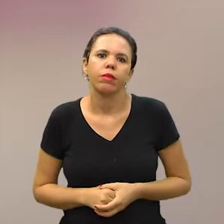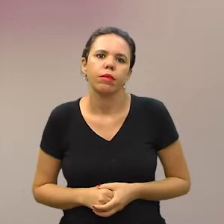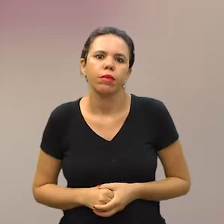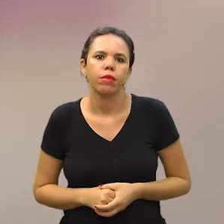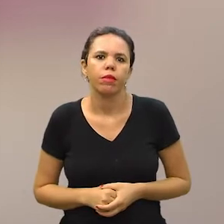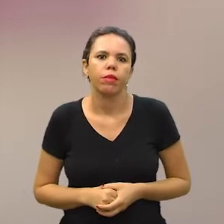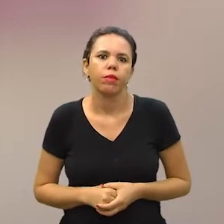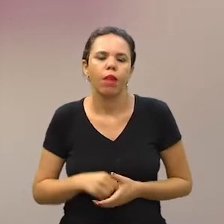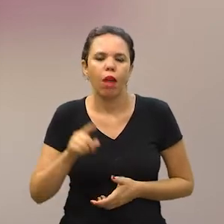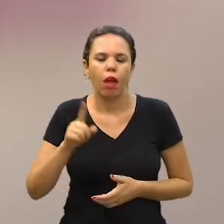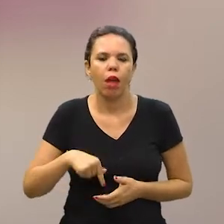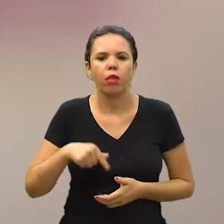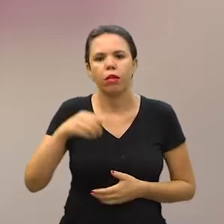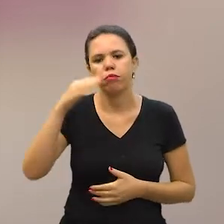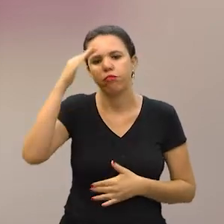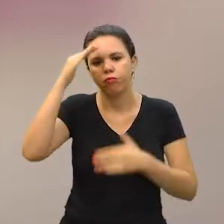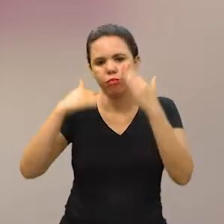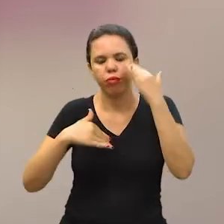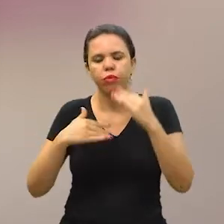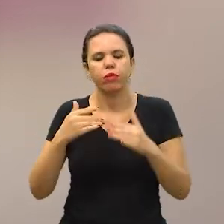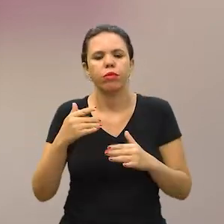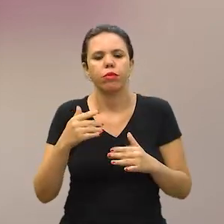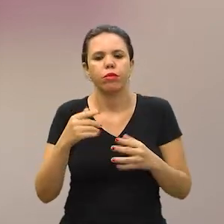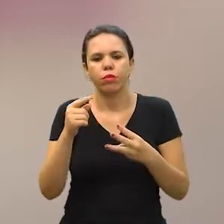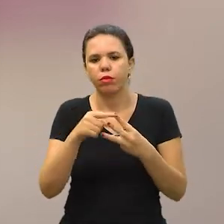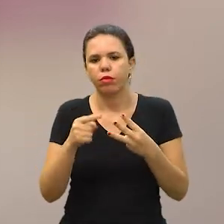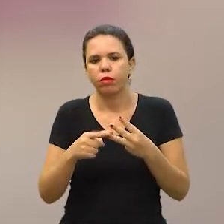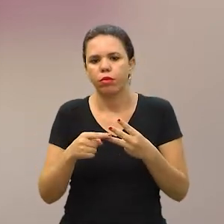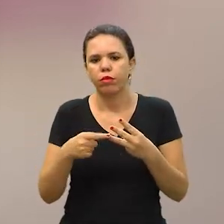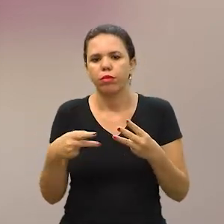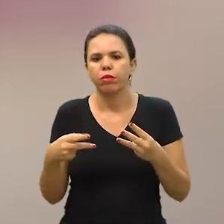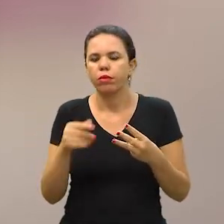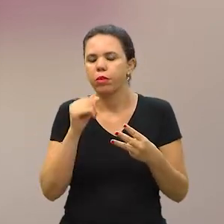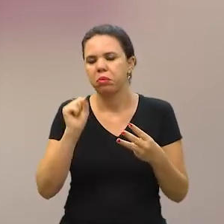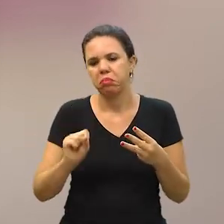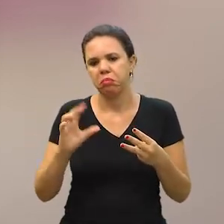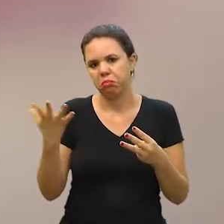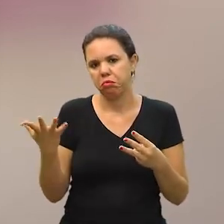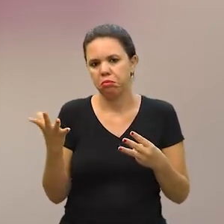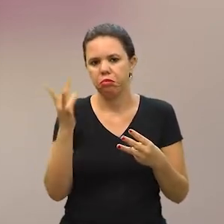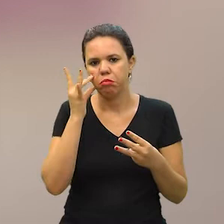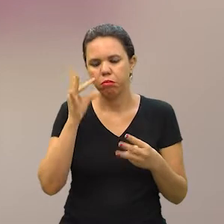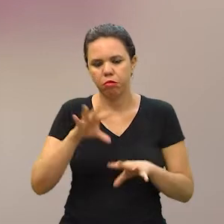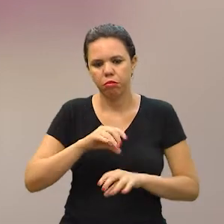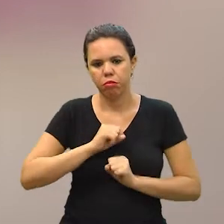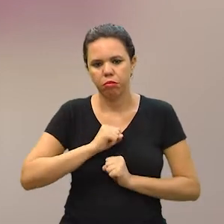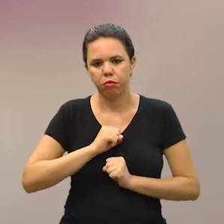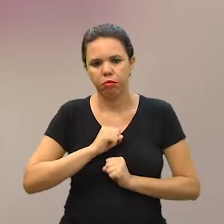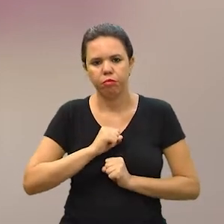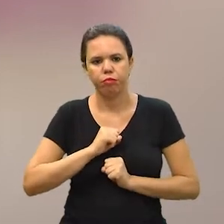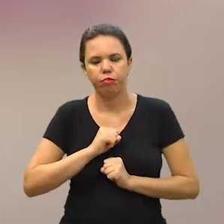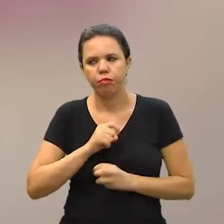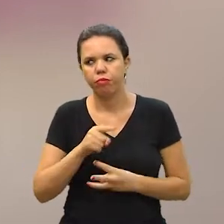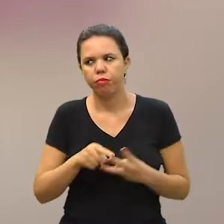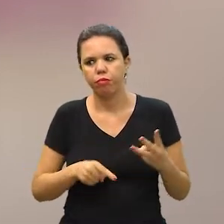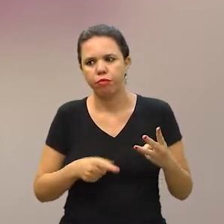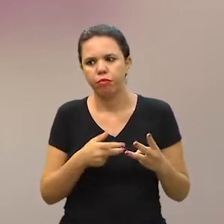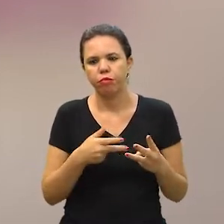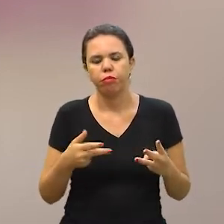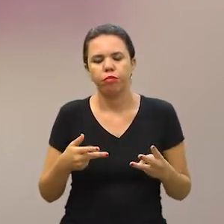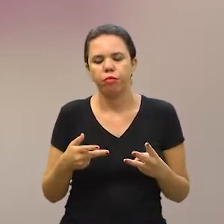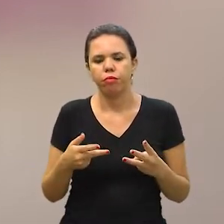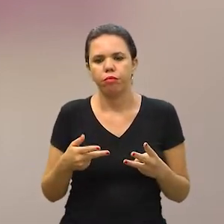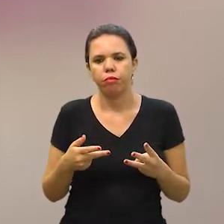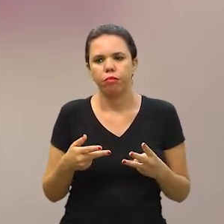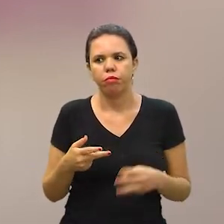Ele é um transtorno, na verdade, que geralmente ele consiste em três pilares, né? Que podem estar presentes essas três